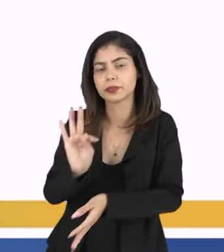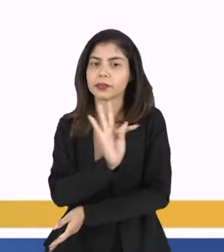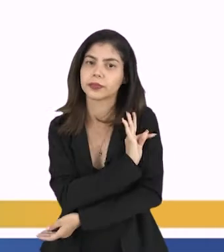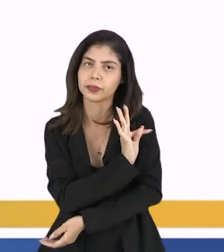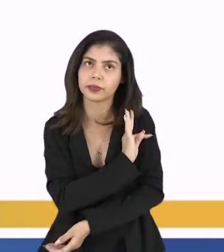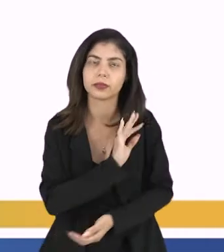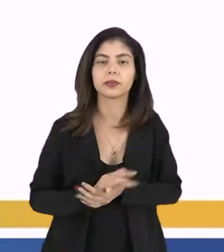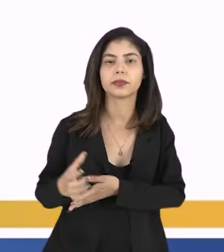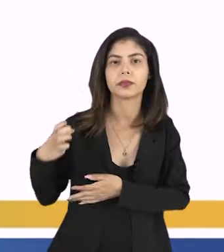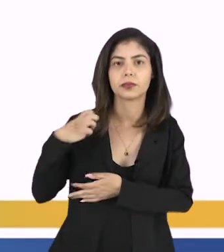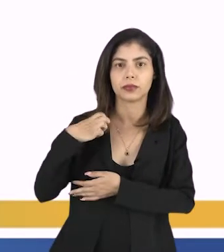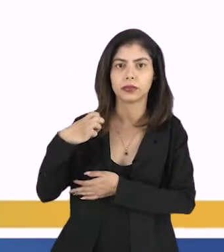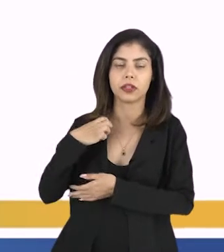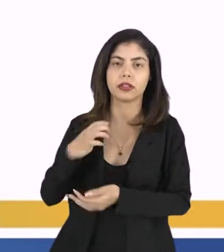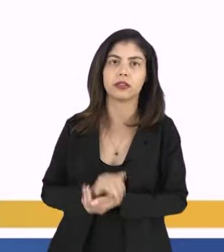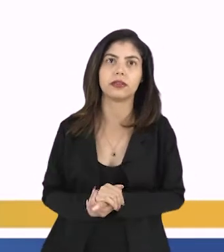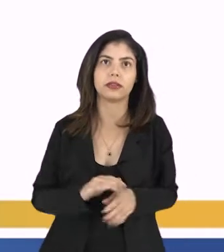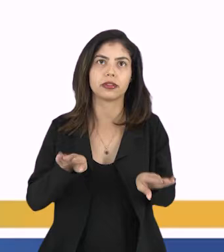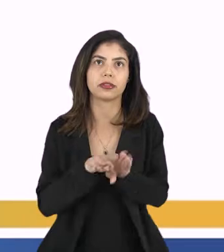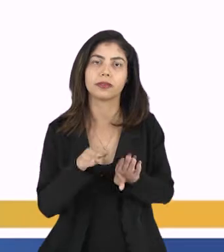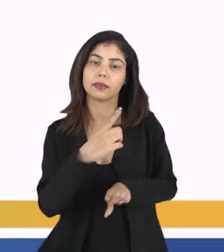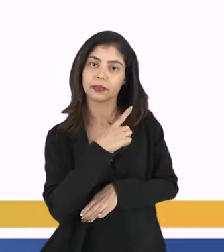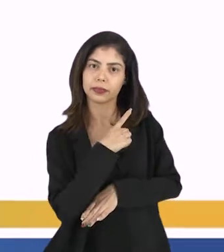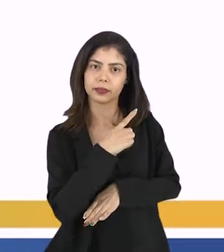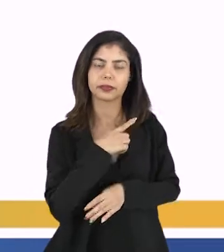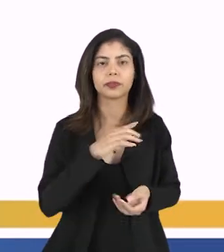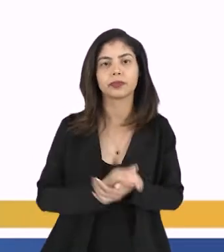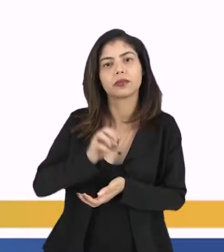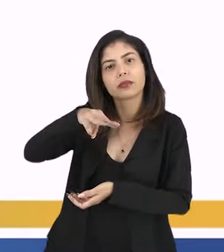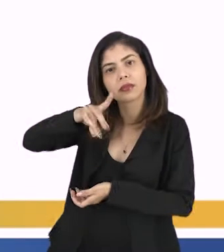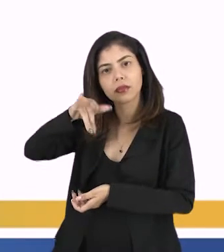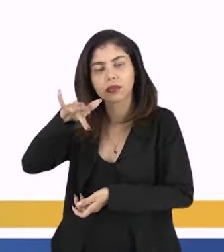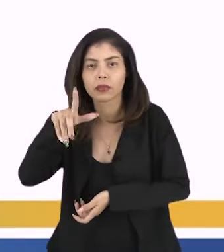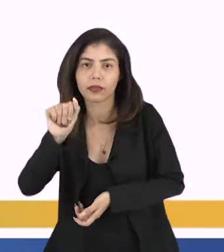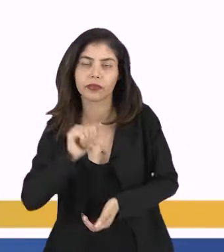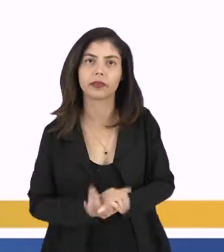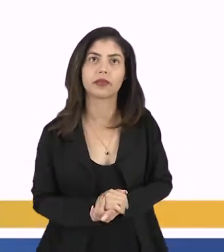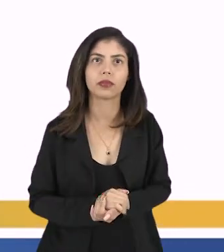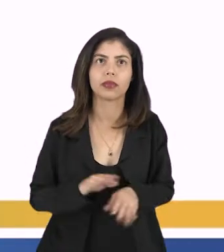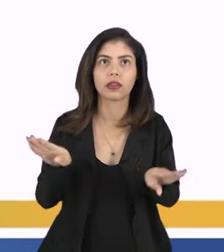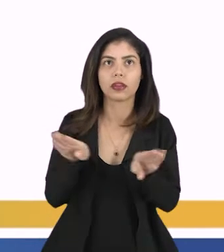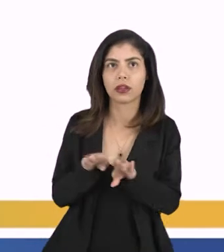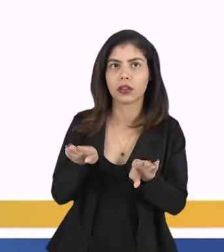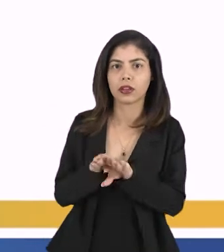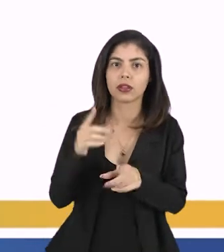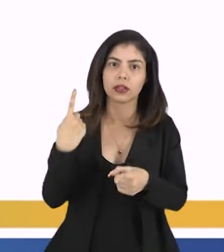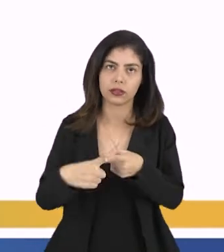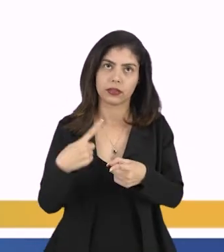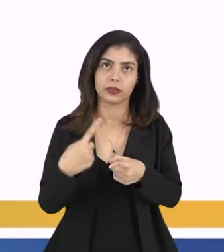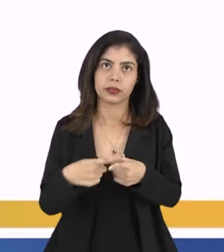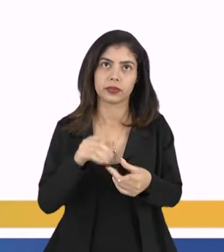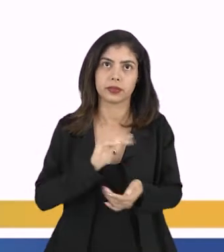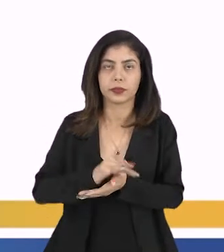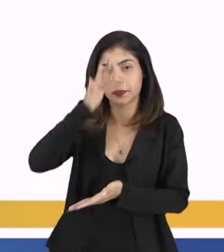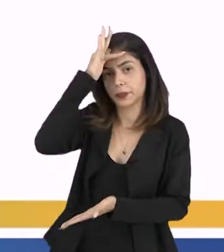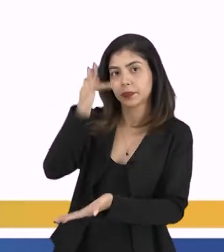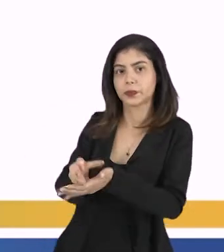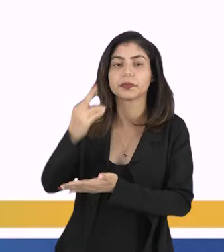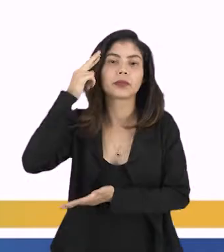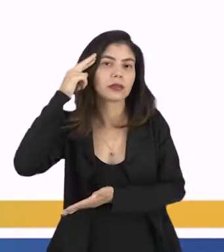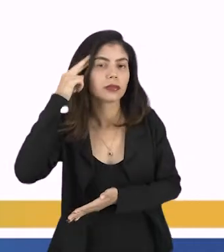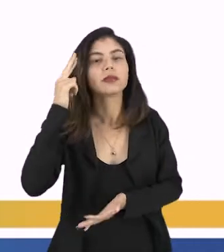né, éticas do homem. Para a filosofia medieval, o conflito entre fé e razão. É muito